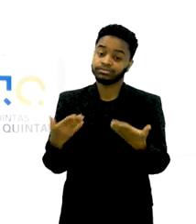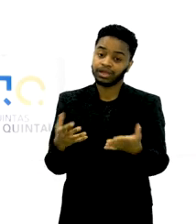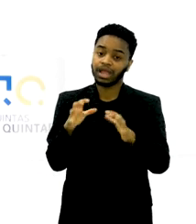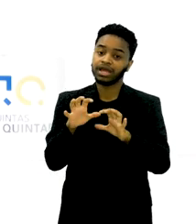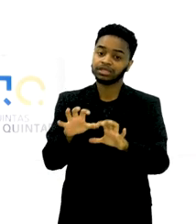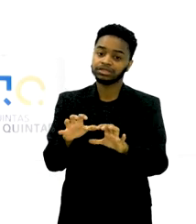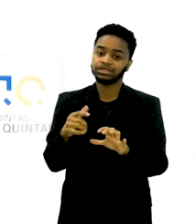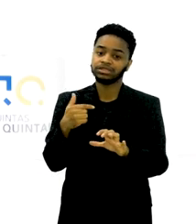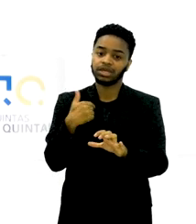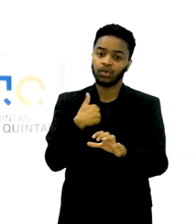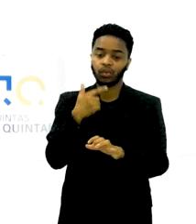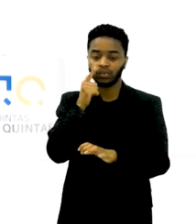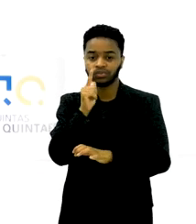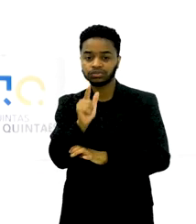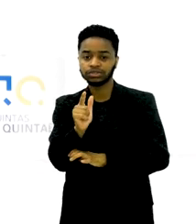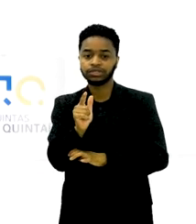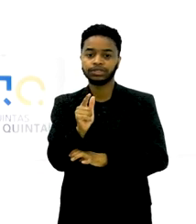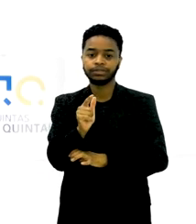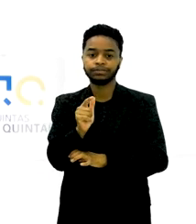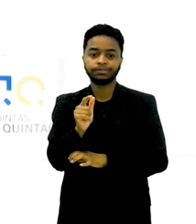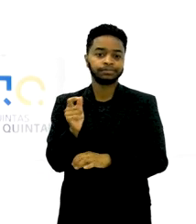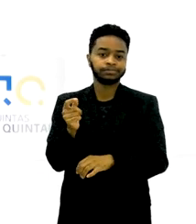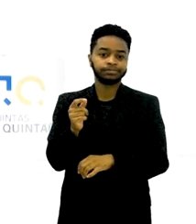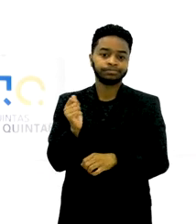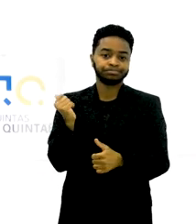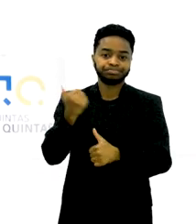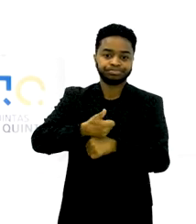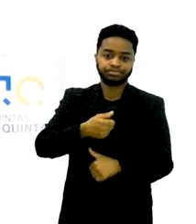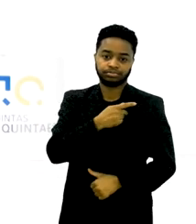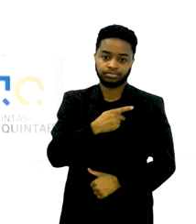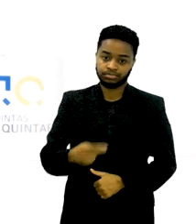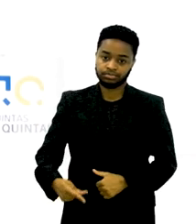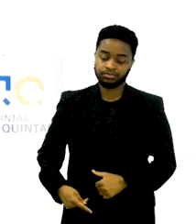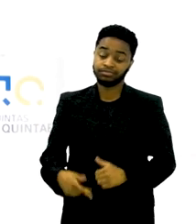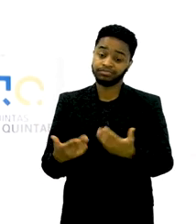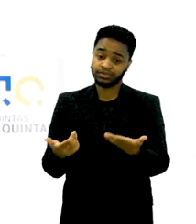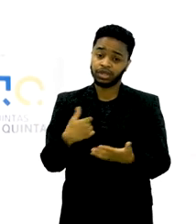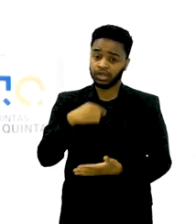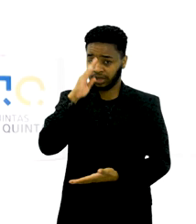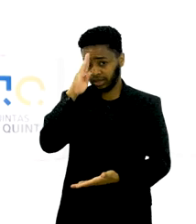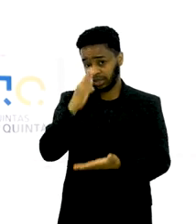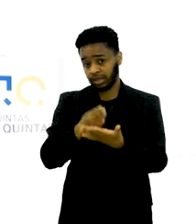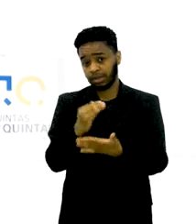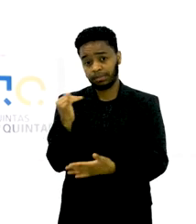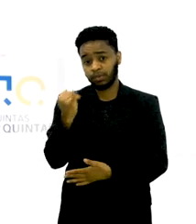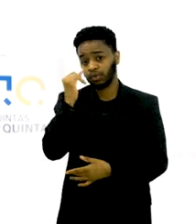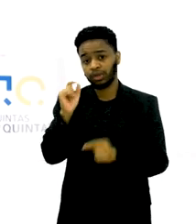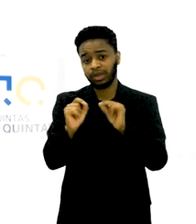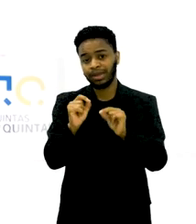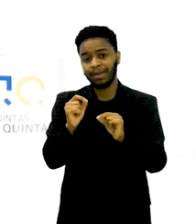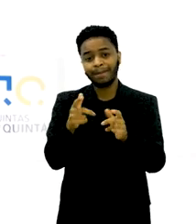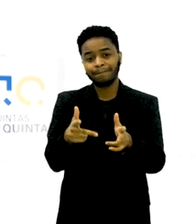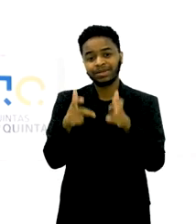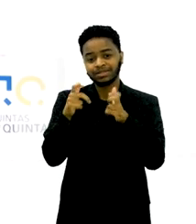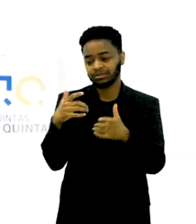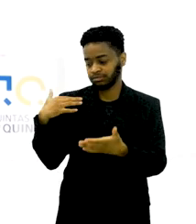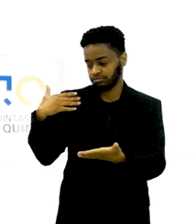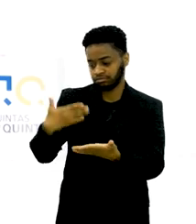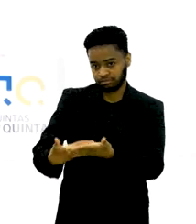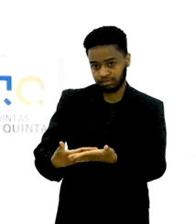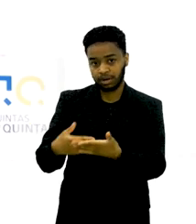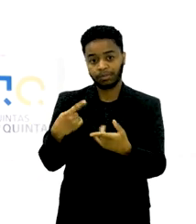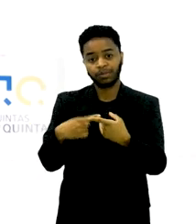maneira eu me tornei a presidente do Museu daag do som mas o que que é importante na avaliação desse